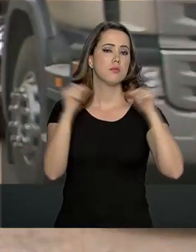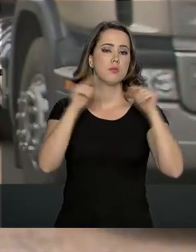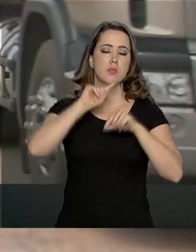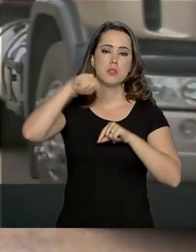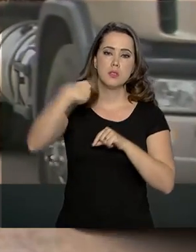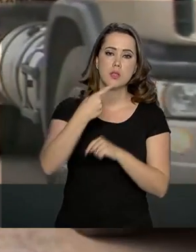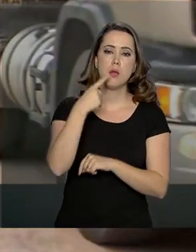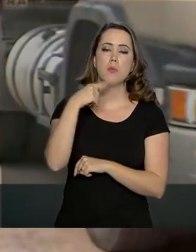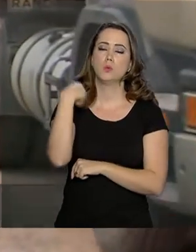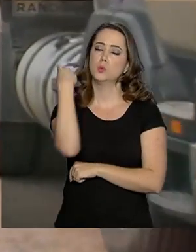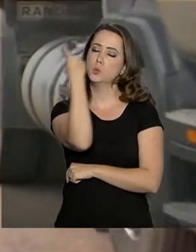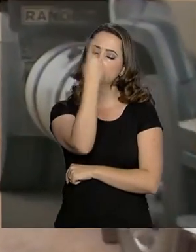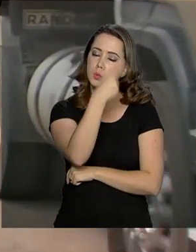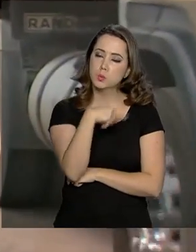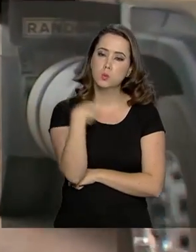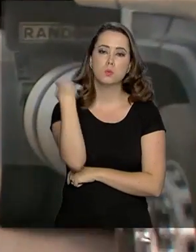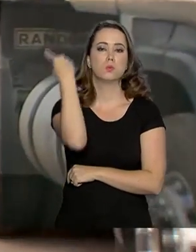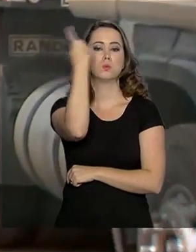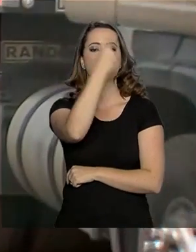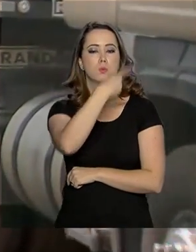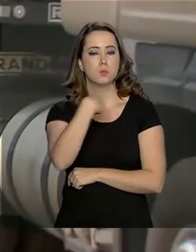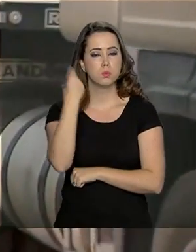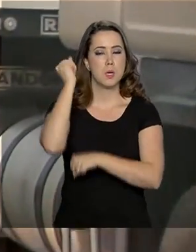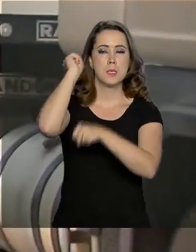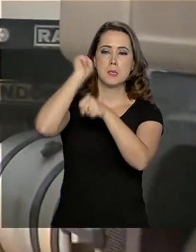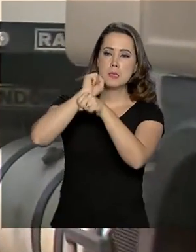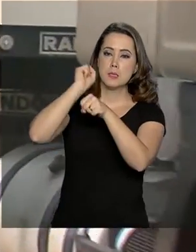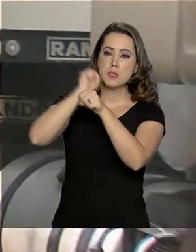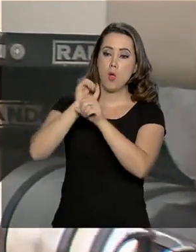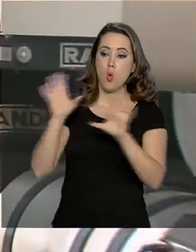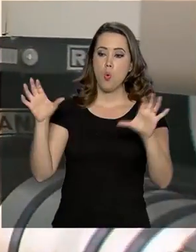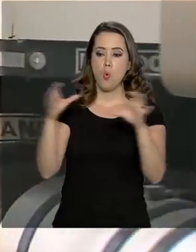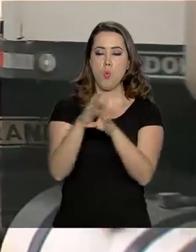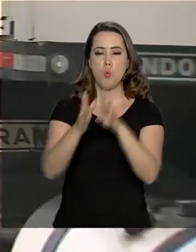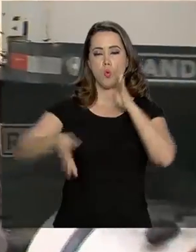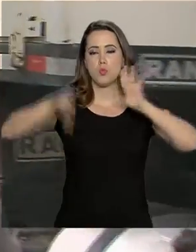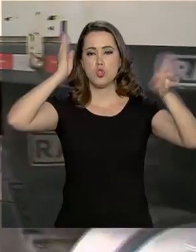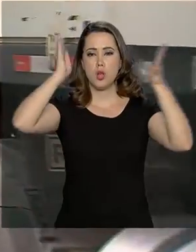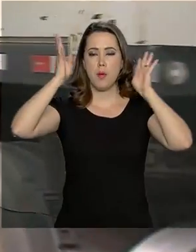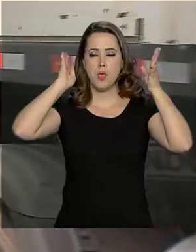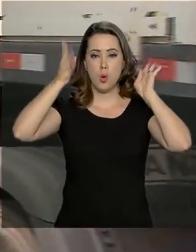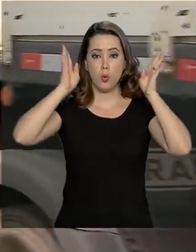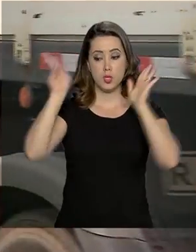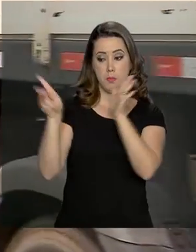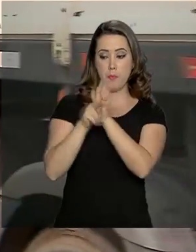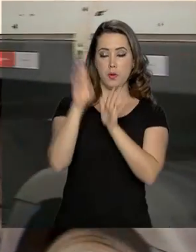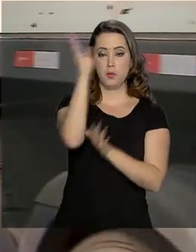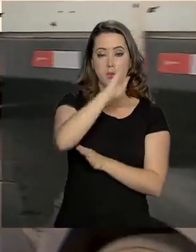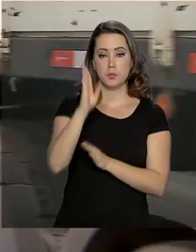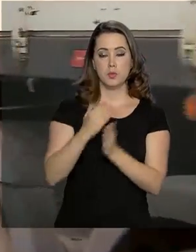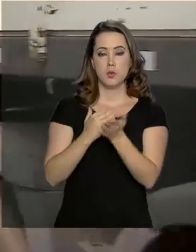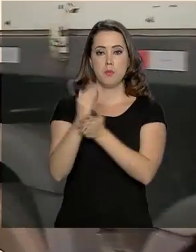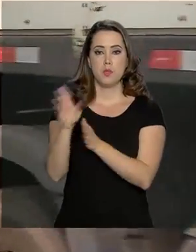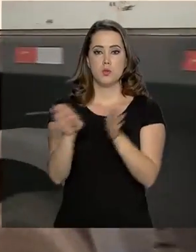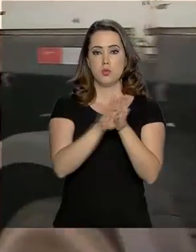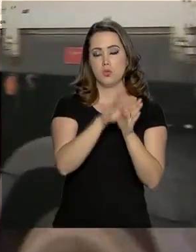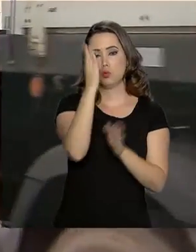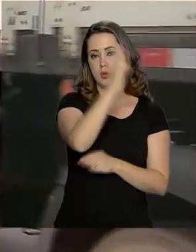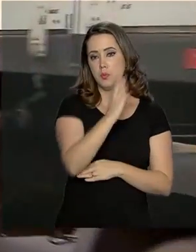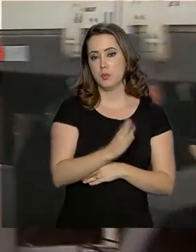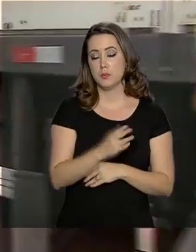depois de uma longa negociação, finalmente um comboio de caminhões brasileiros começou a chegar ao